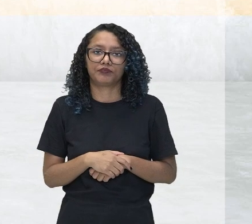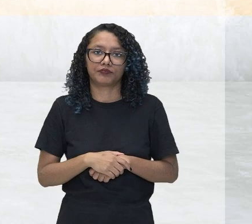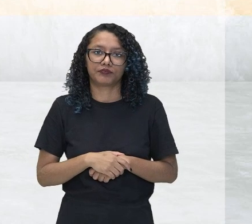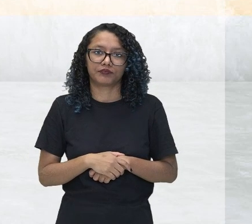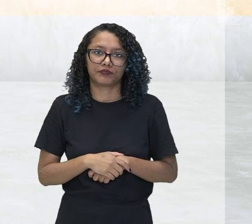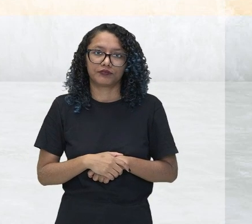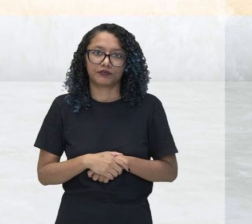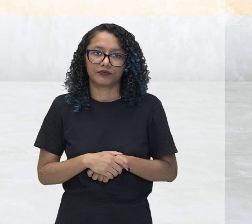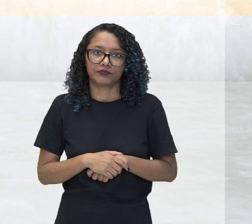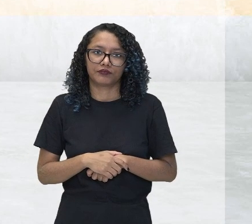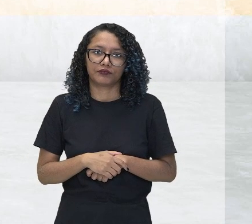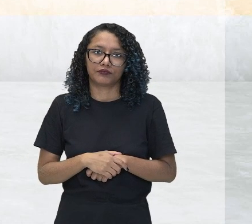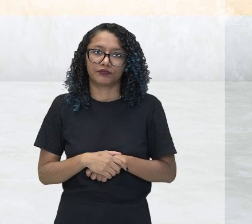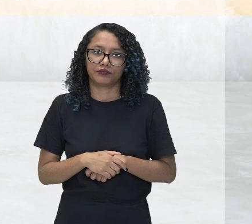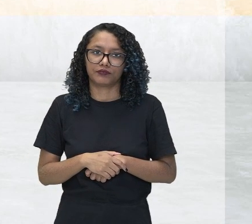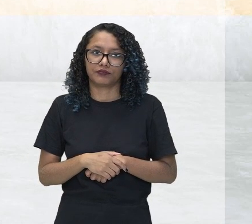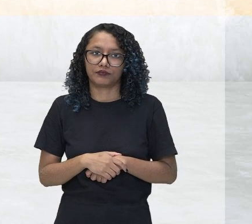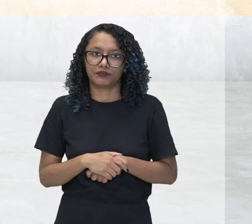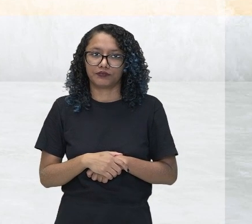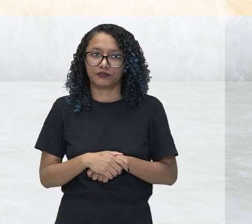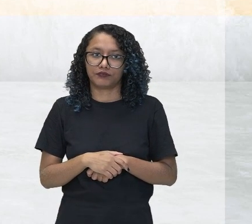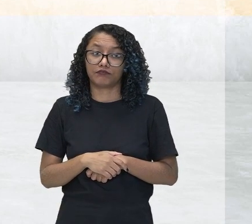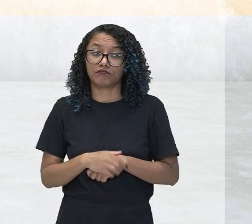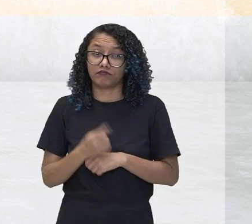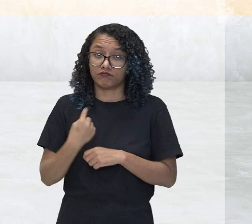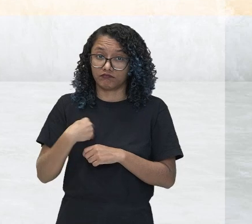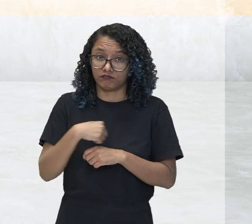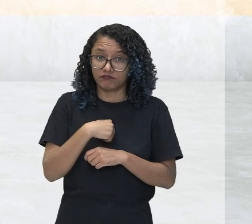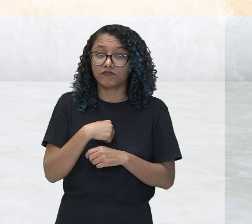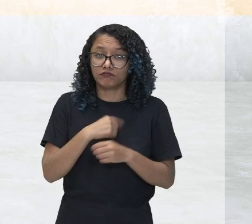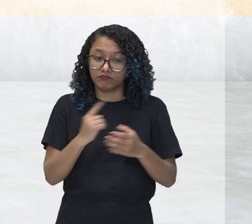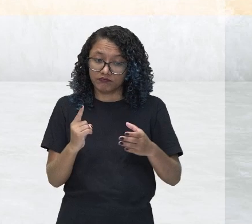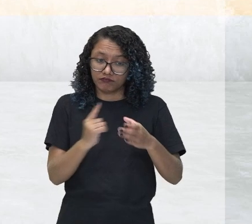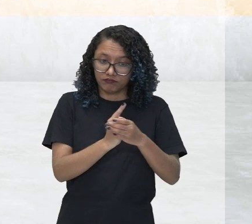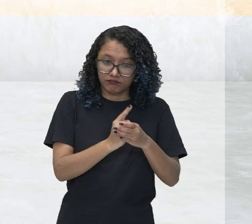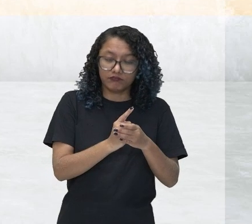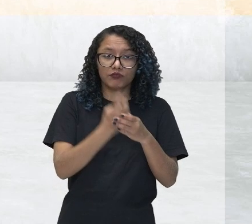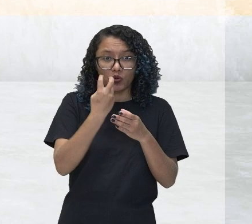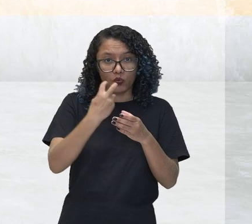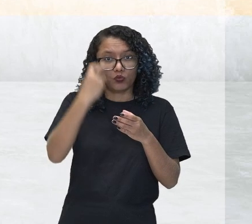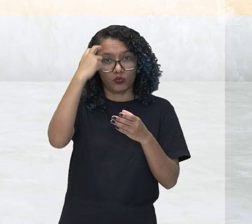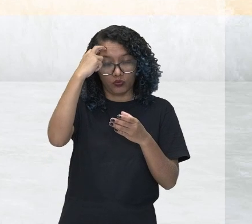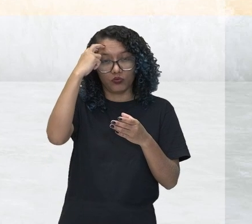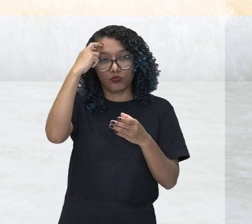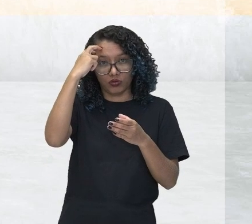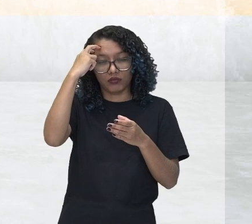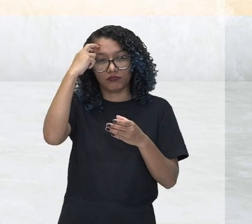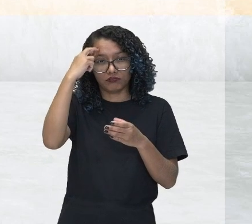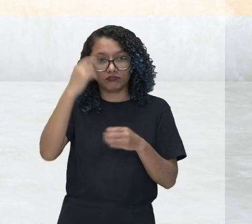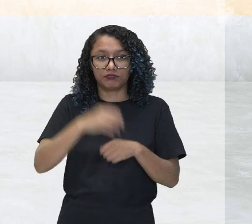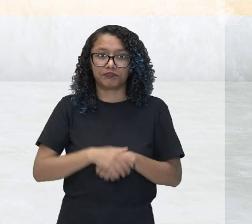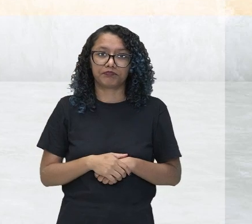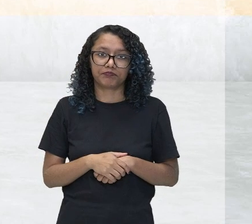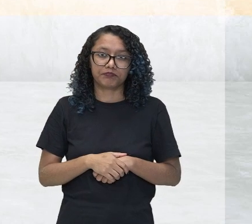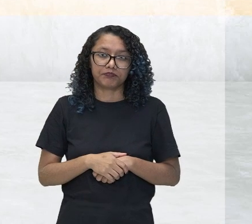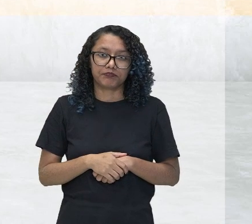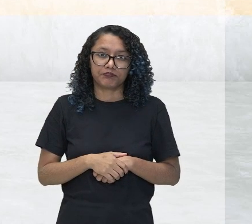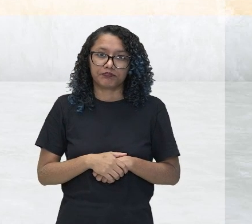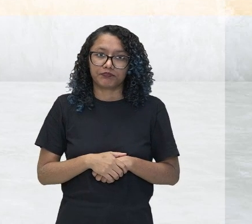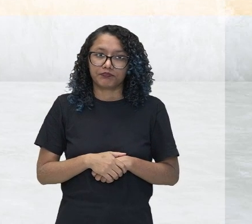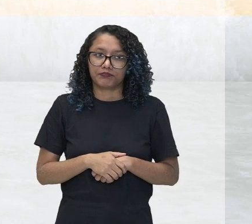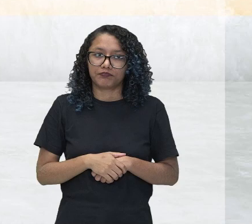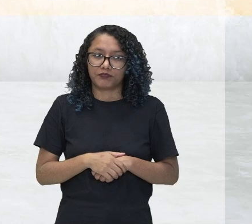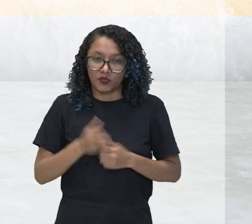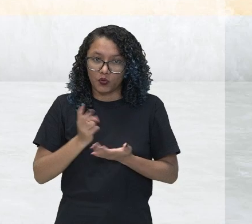nós fazemos parte e temos uma cultura. Tá certo? Vamos aprofundar um pouco mais ainda